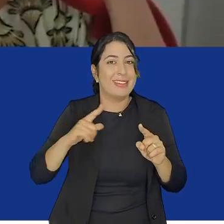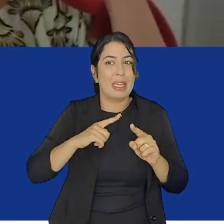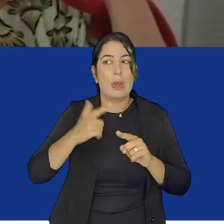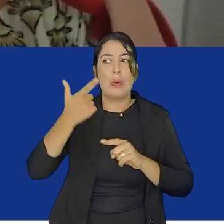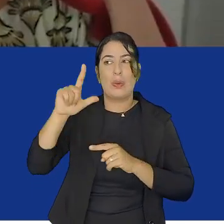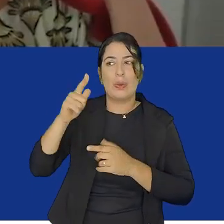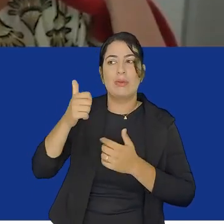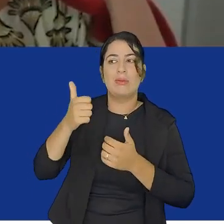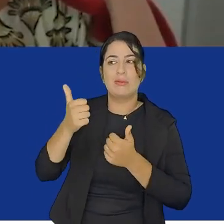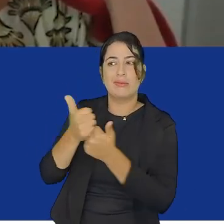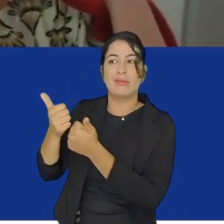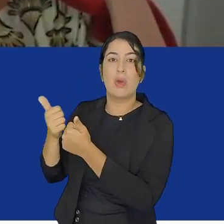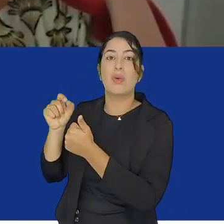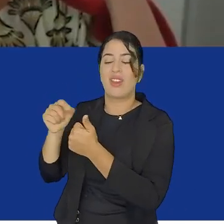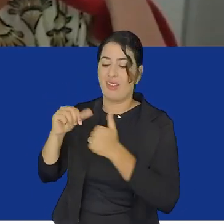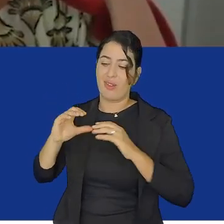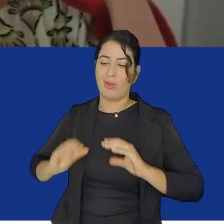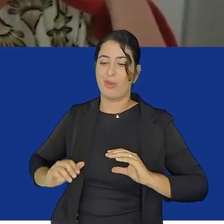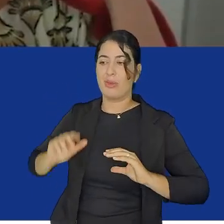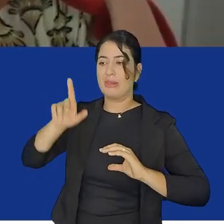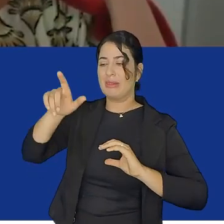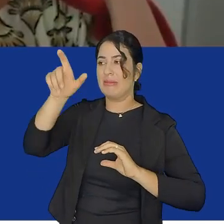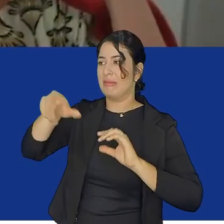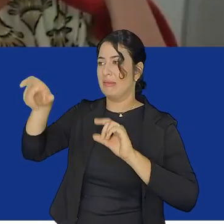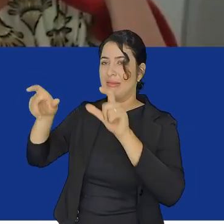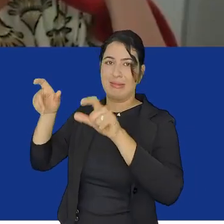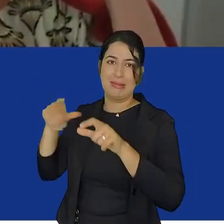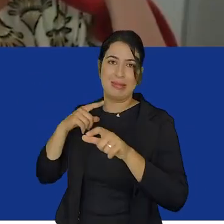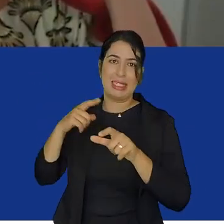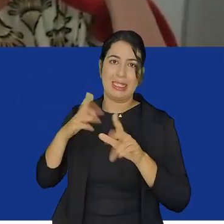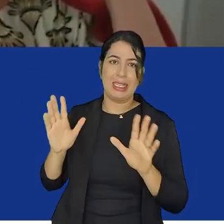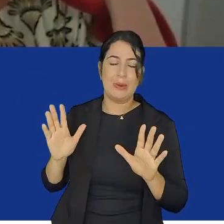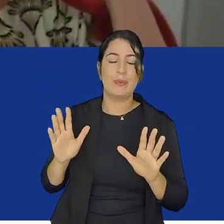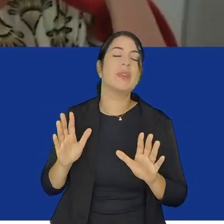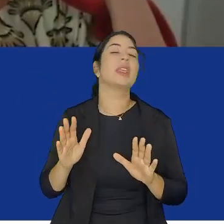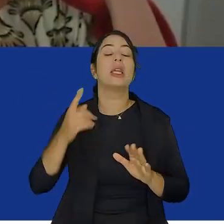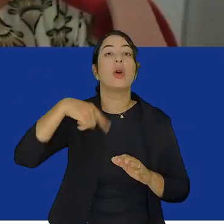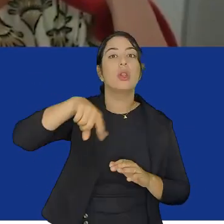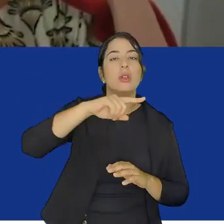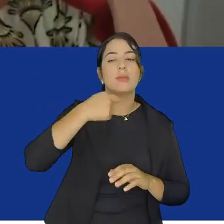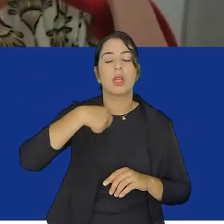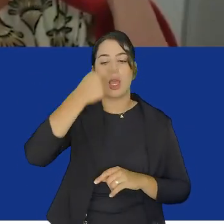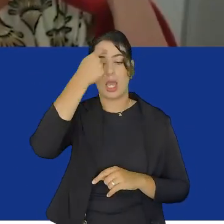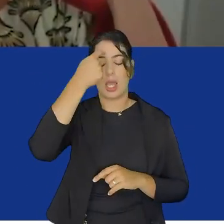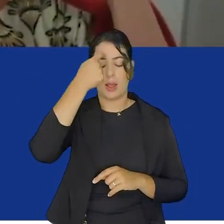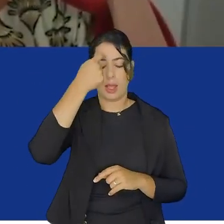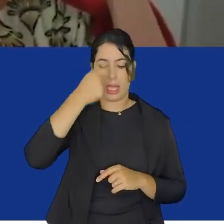em outras condutas que estão ali junto. Eu acho que o melhor que eu posso fazer é sempre olhar para a minha responsabilidade na situação